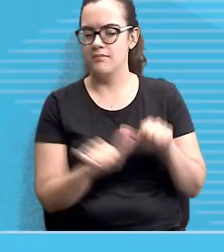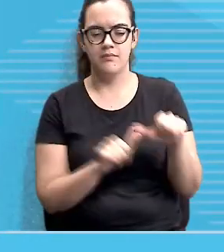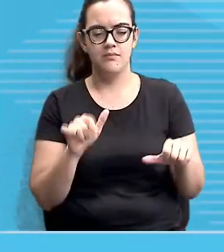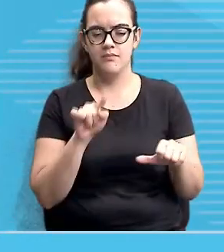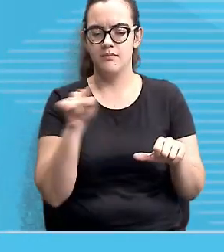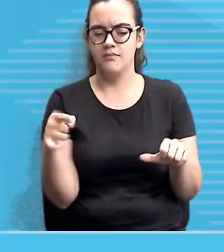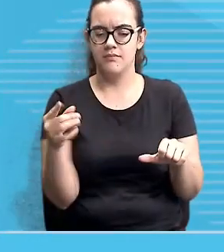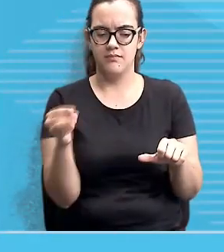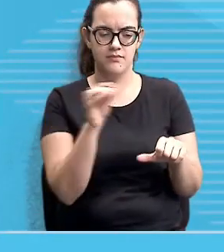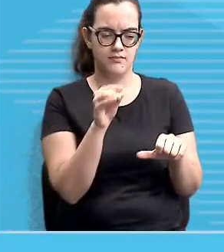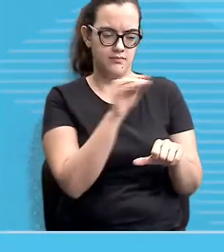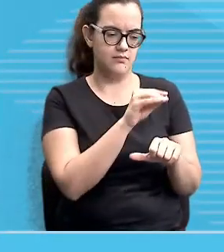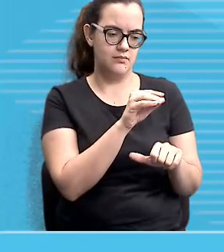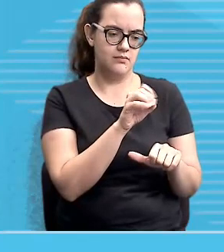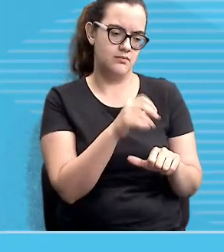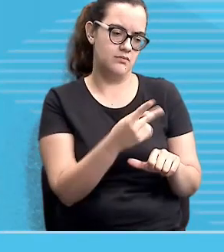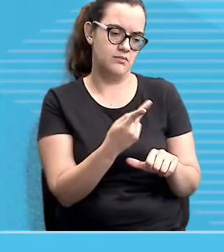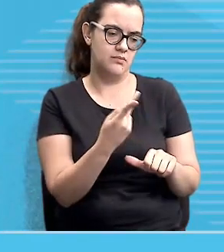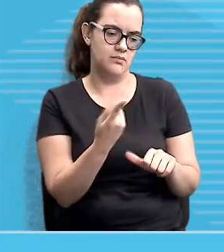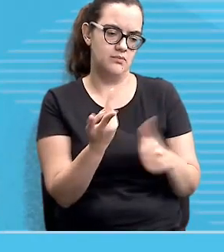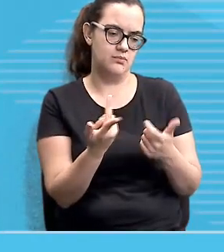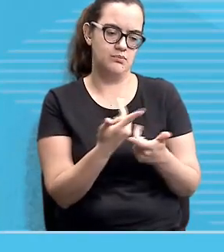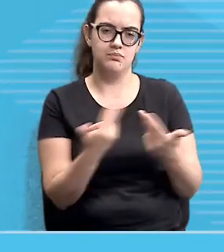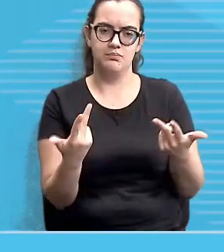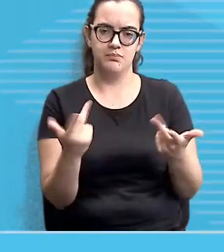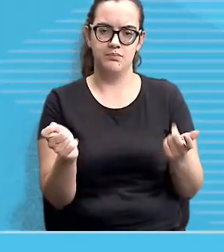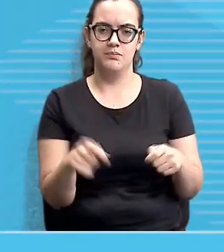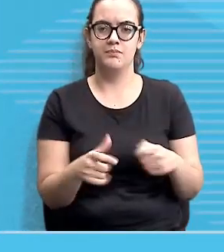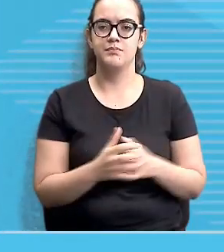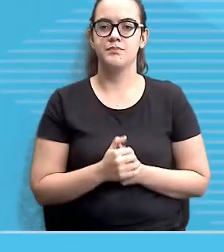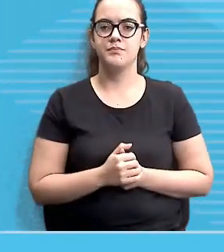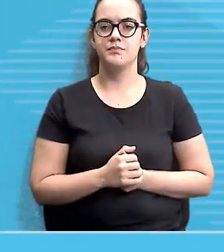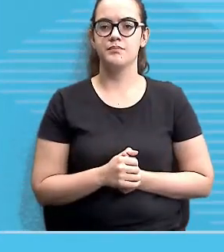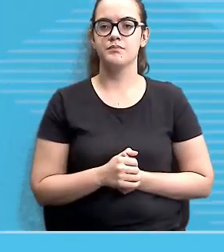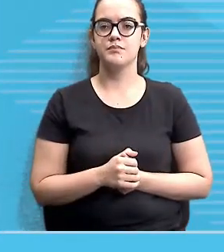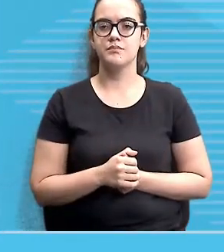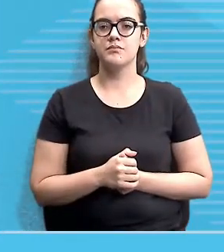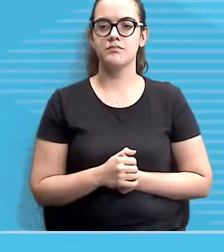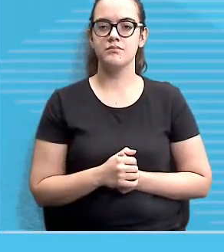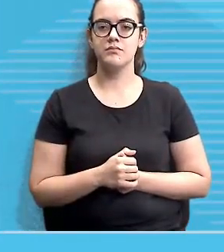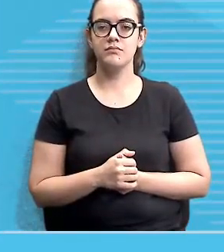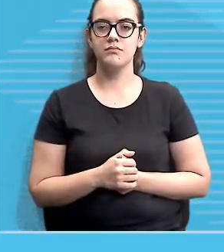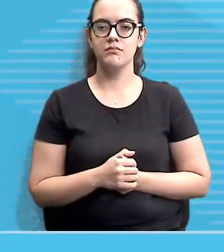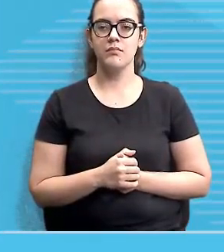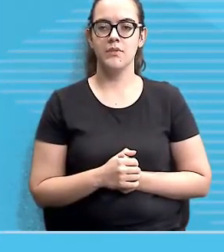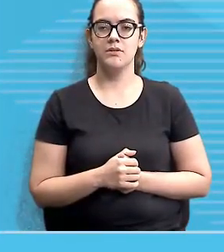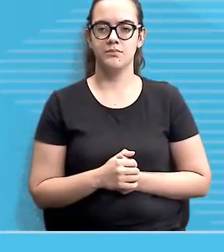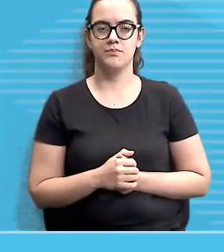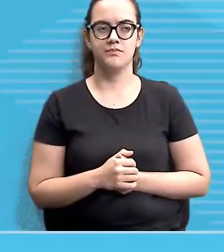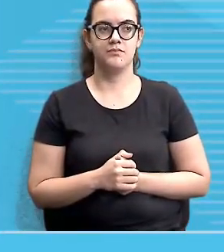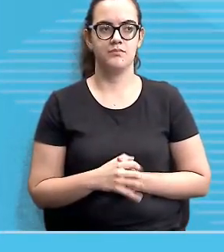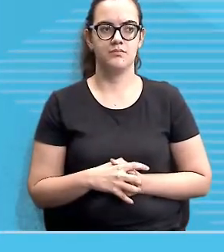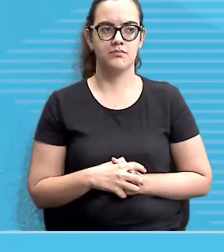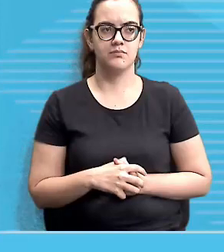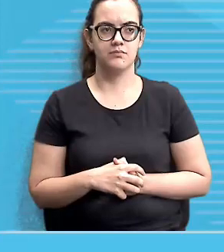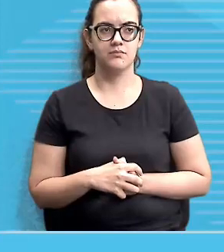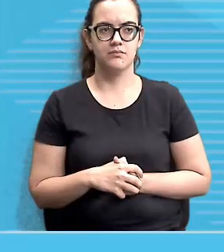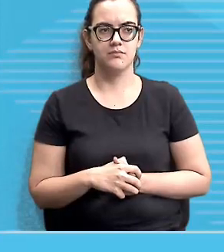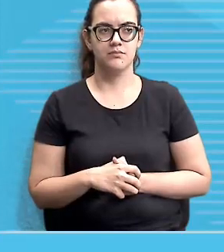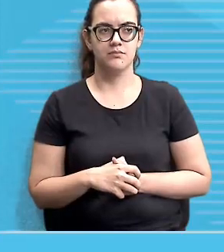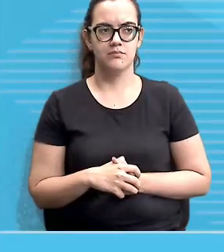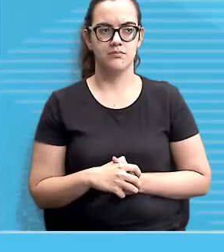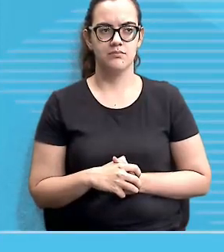têm maior capacidade térmica é o dir Bora lá e eu quero o que